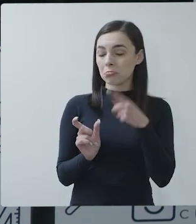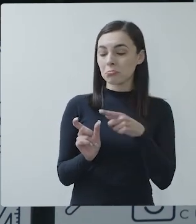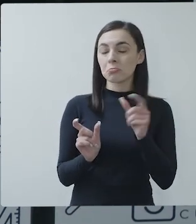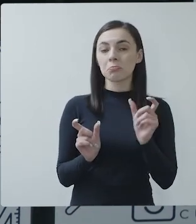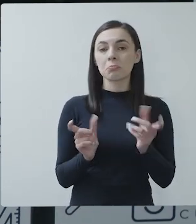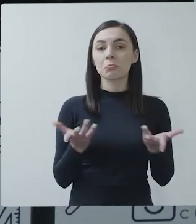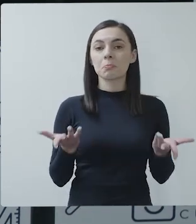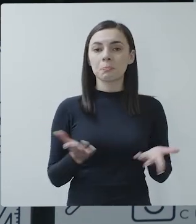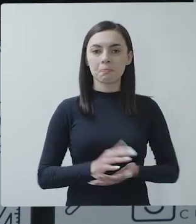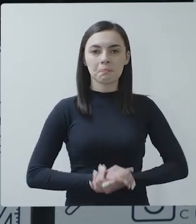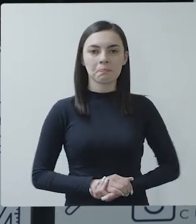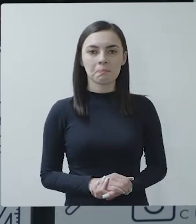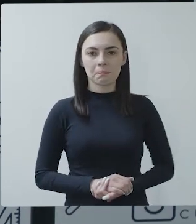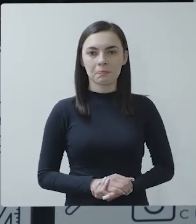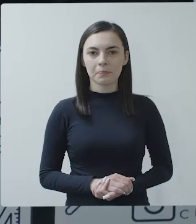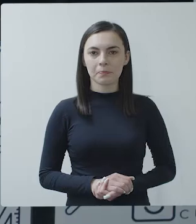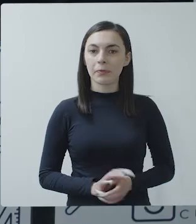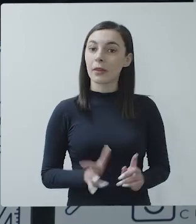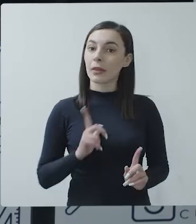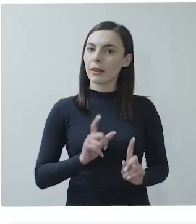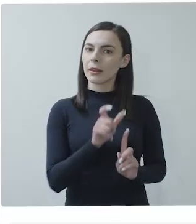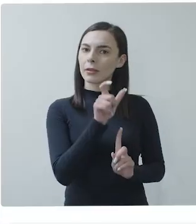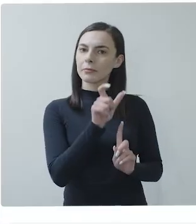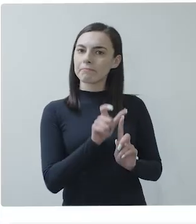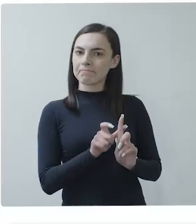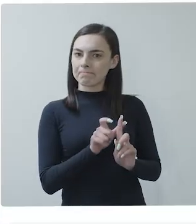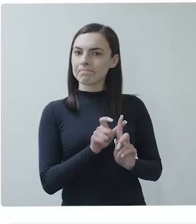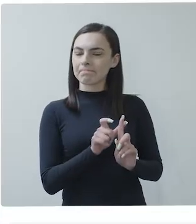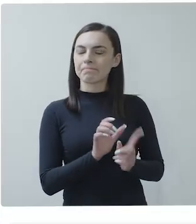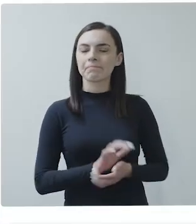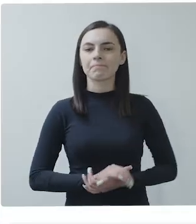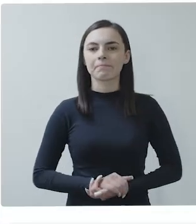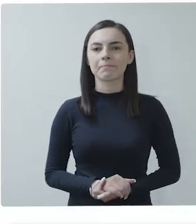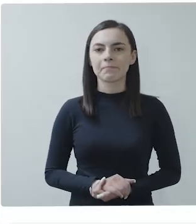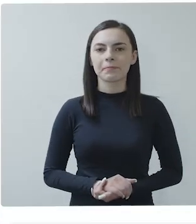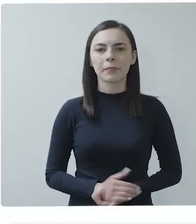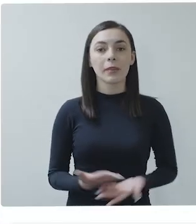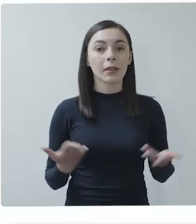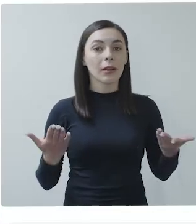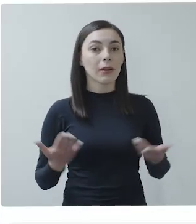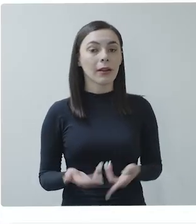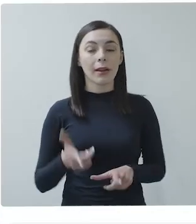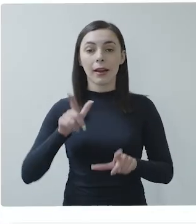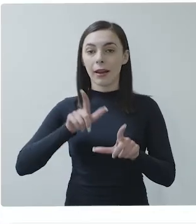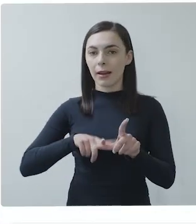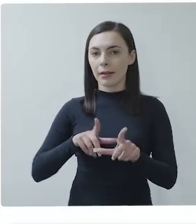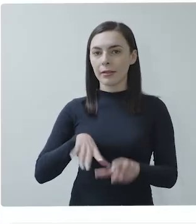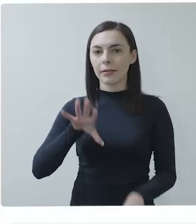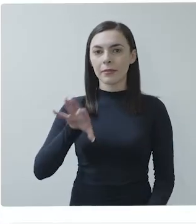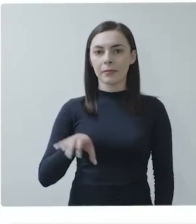hein? Tem uma personagem ali. Então, vamos agora pegar a letra D.